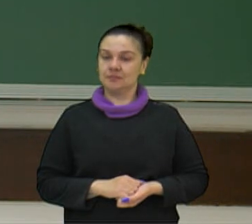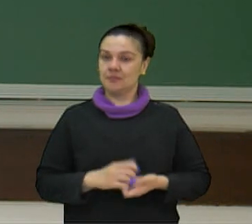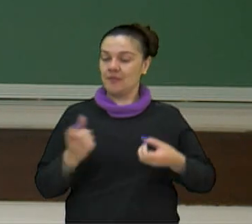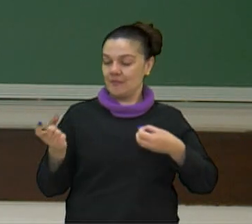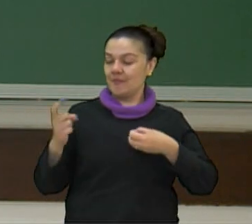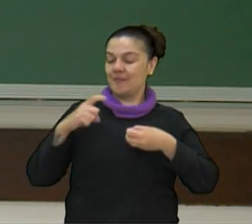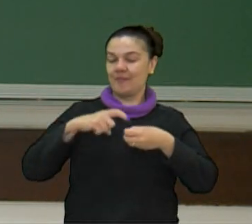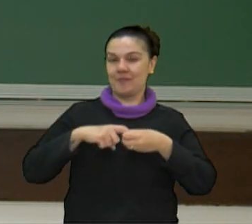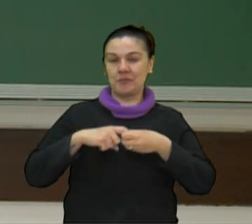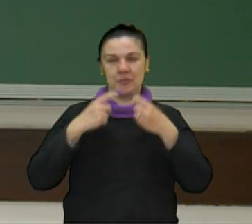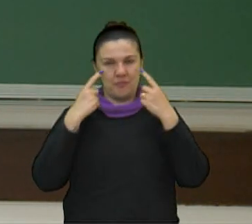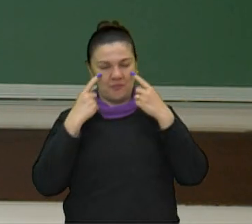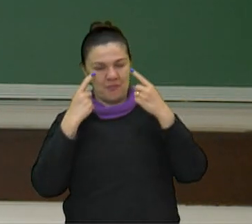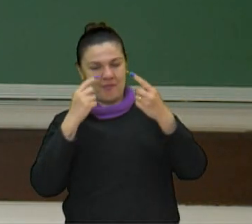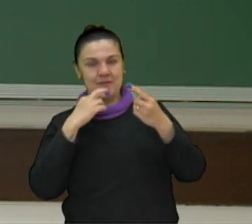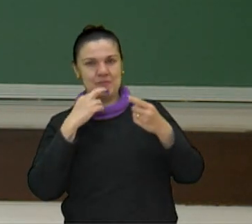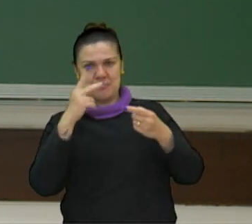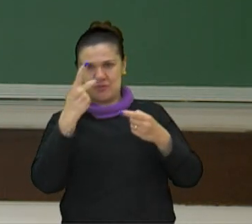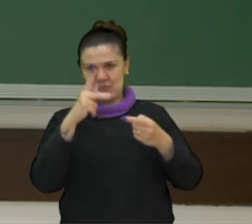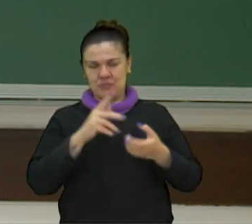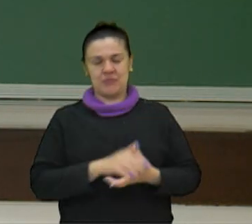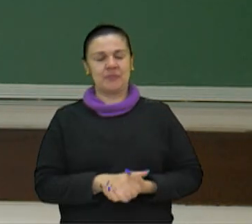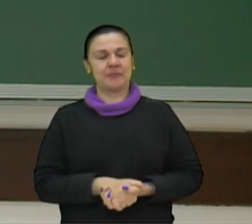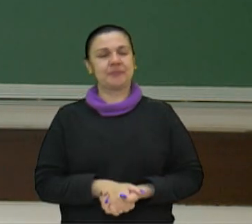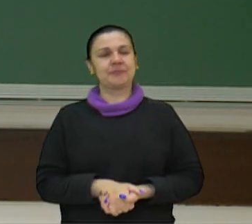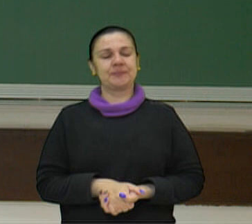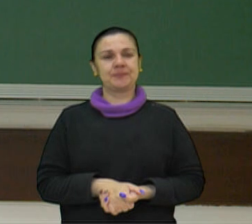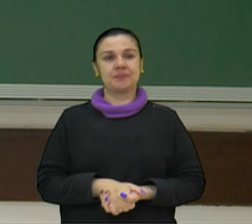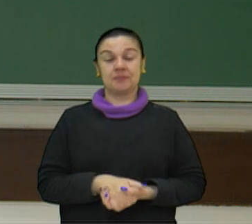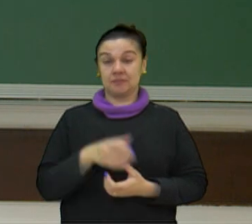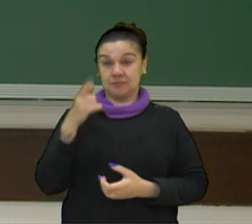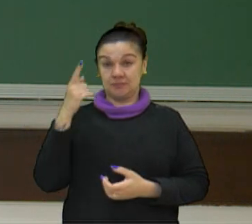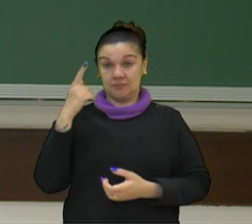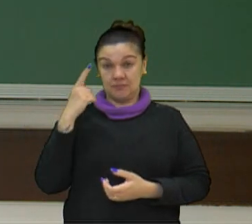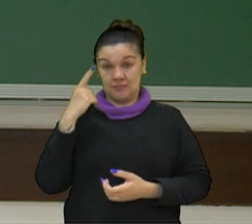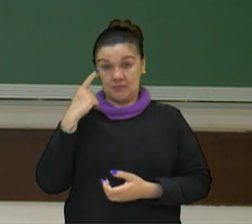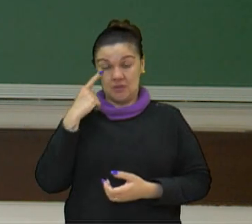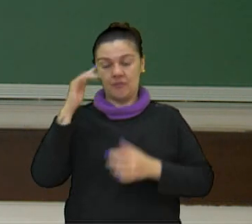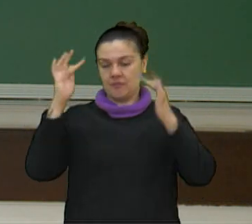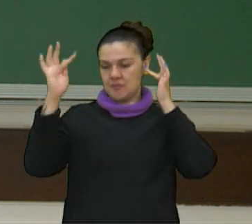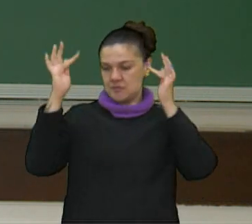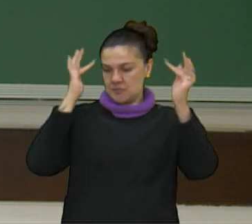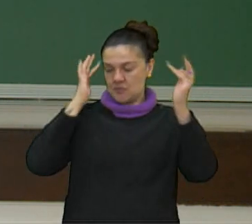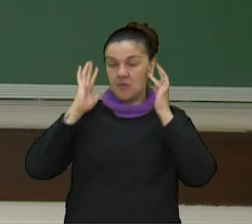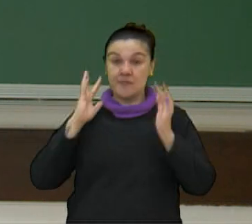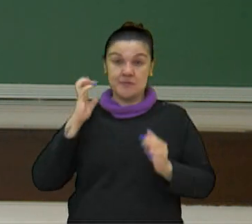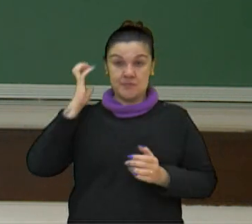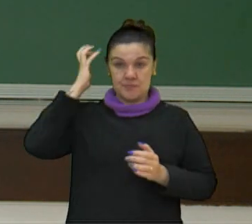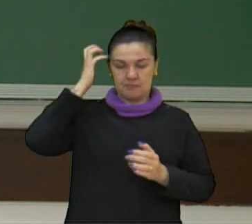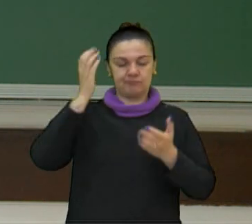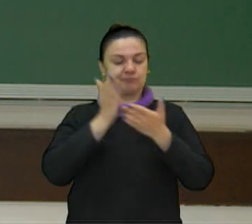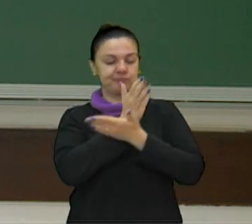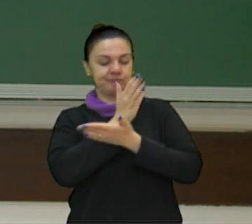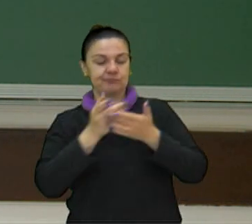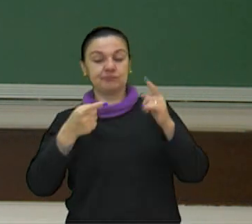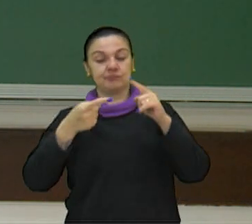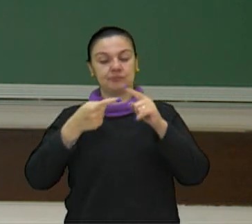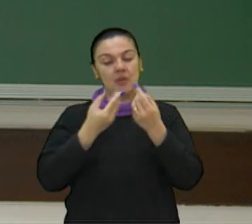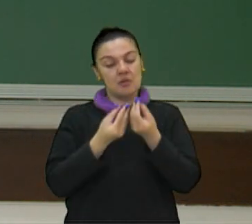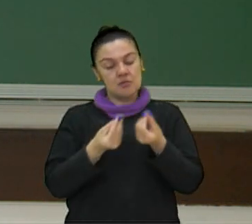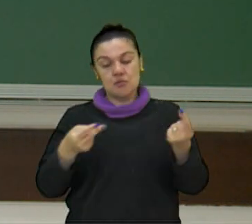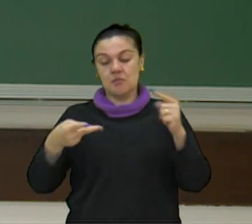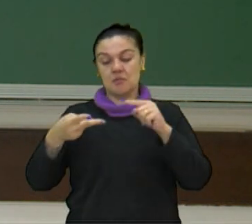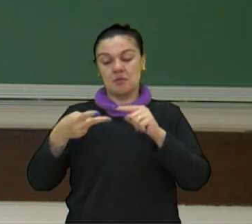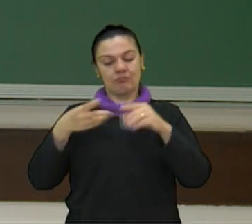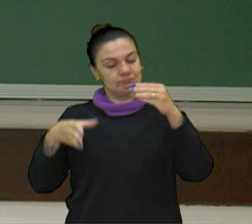Estamos de volta. Vamos ver como ficou a sua resposta? Então, seguindo as definições da filosofia de Spinoza, diferencia os conceitos de